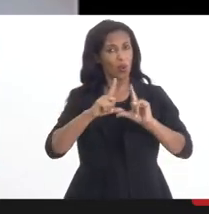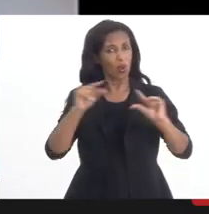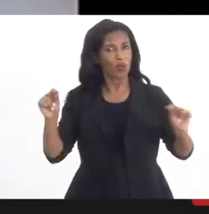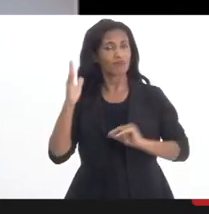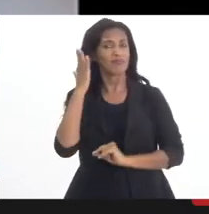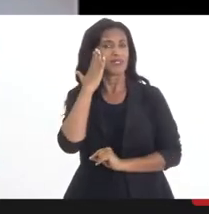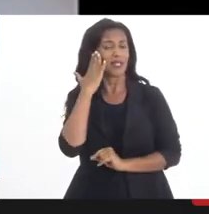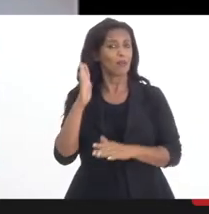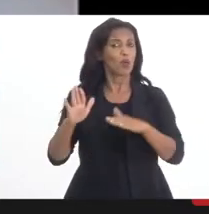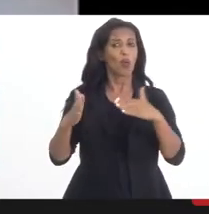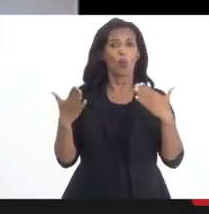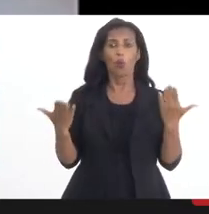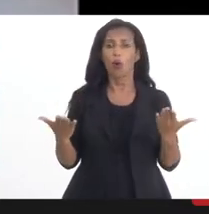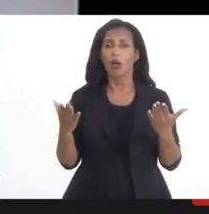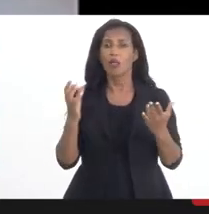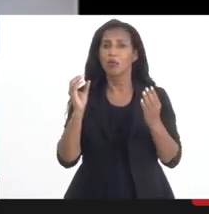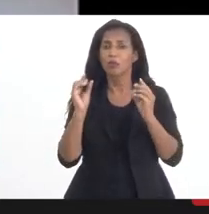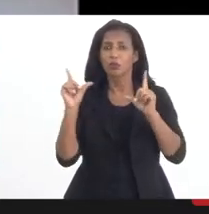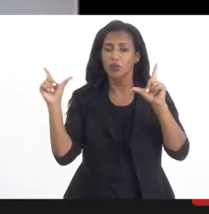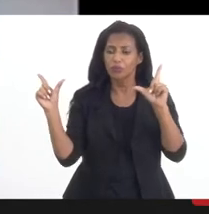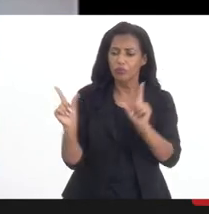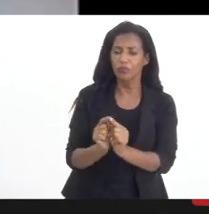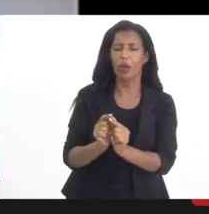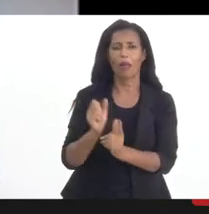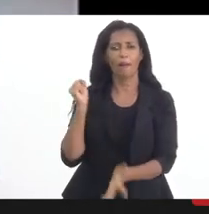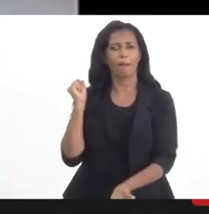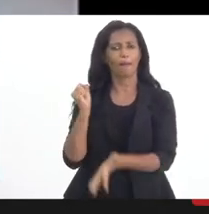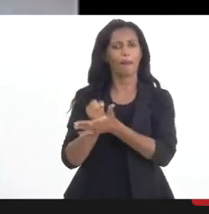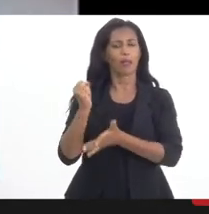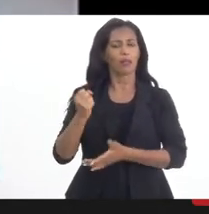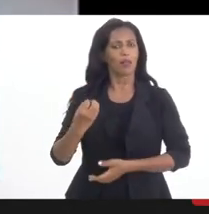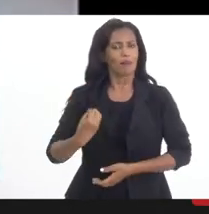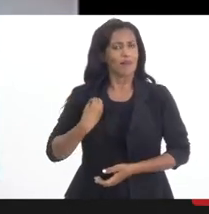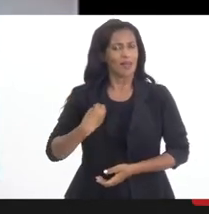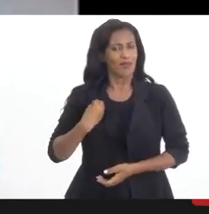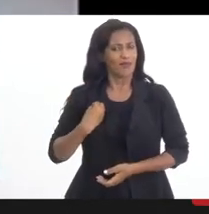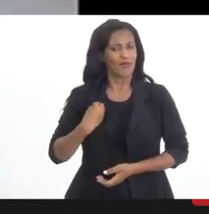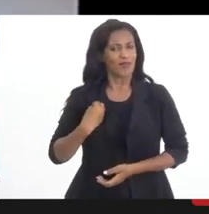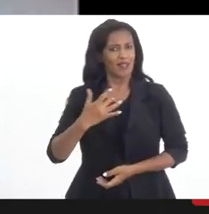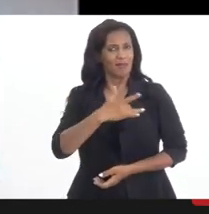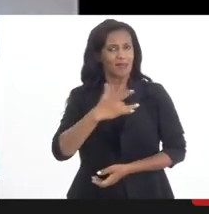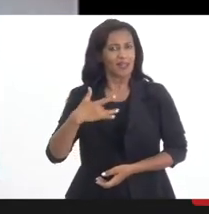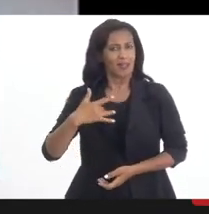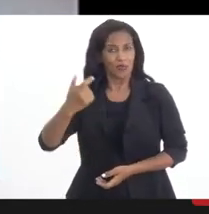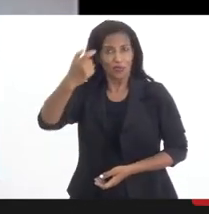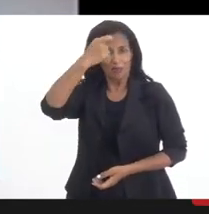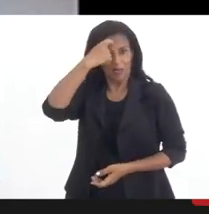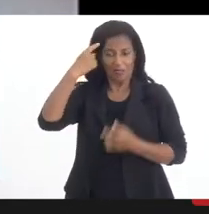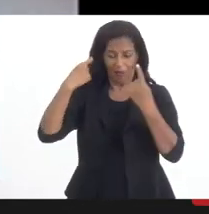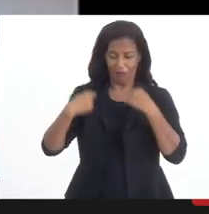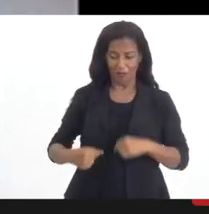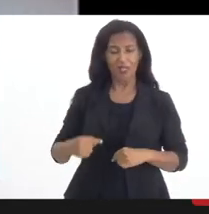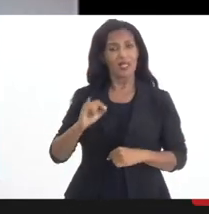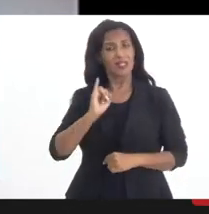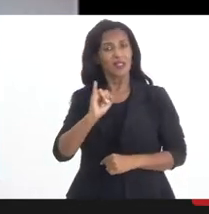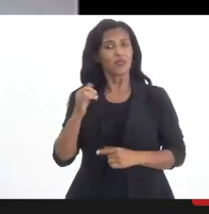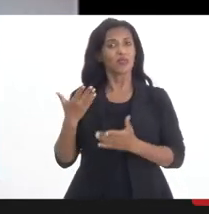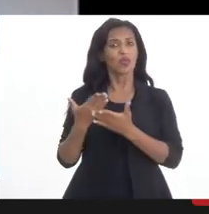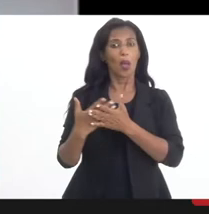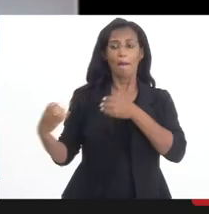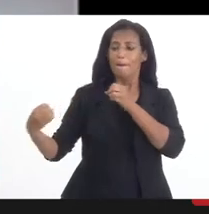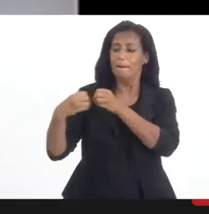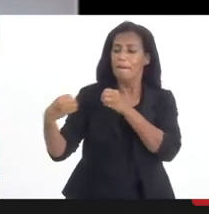sido muito menos impactante, né, na minha vida, na minha saúde física e mental, se eu pudesse ter cursado num